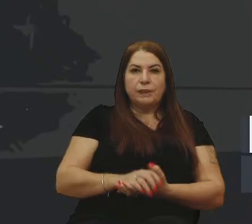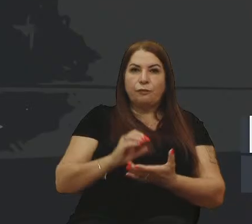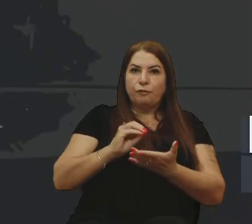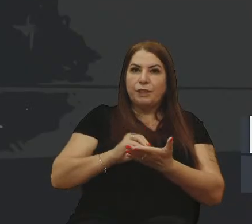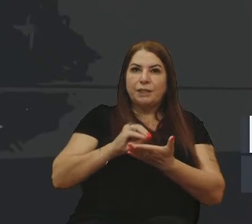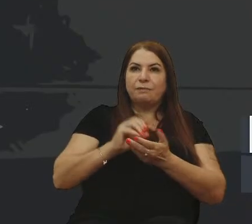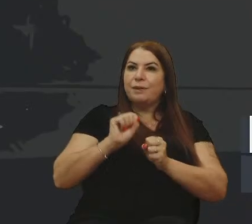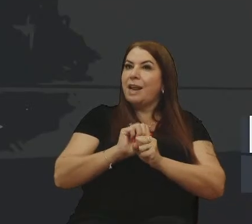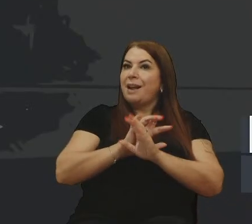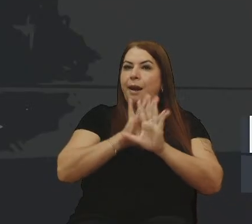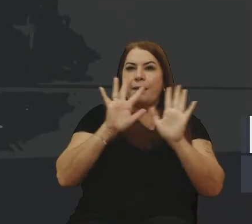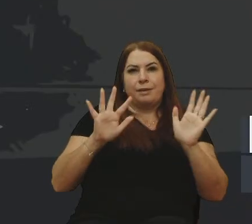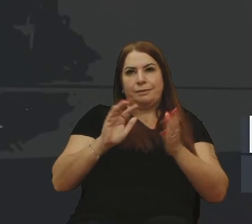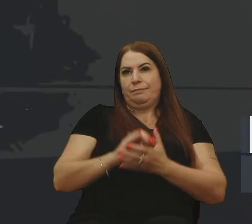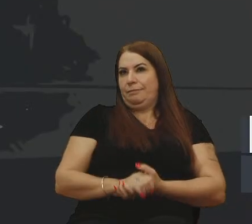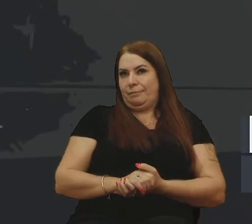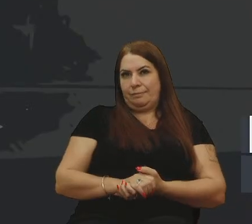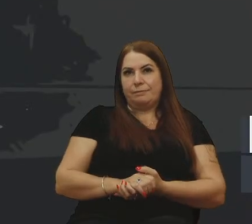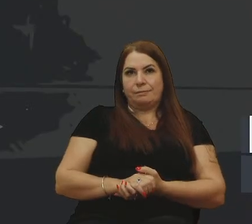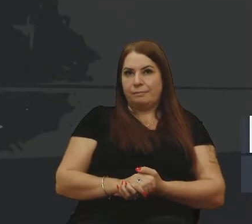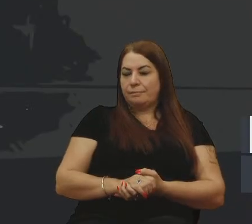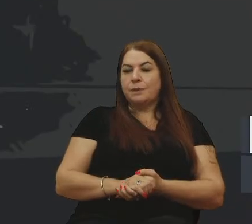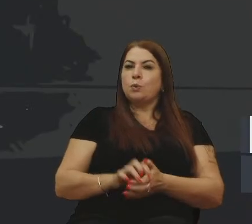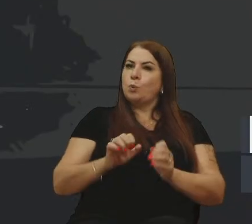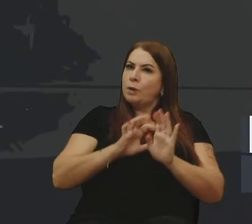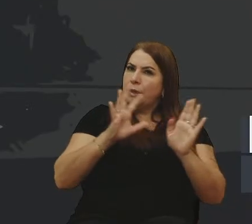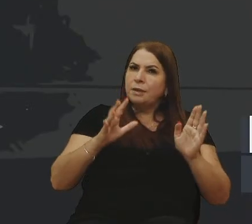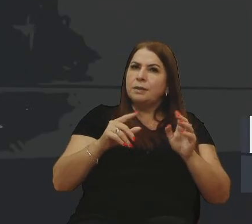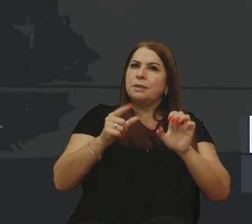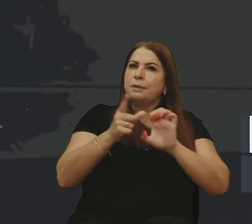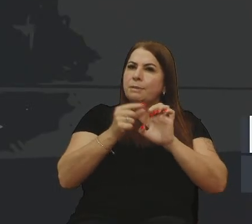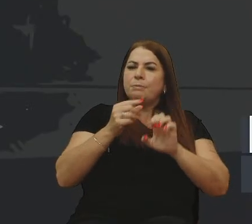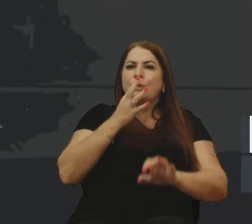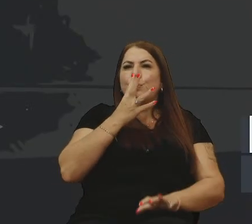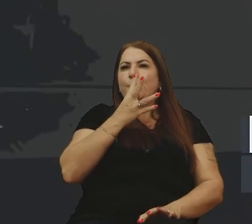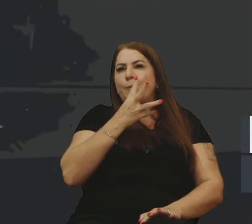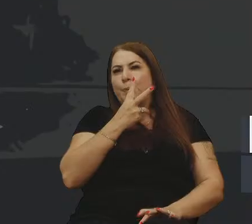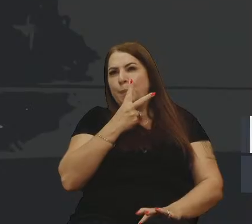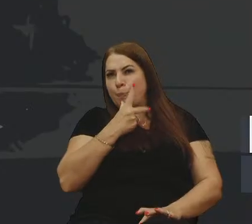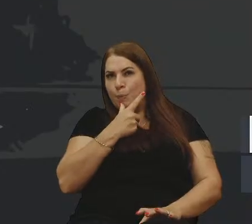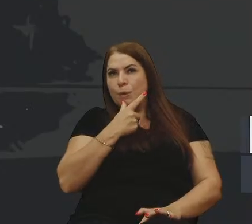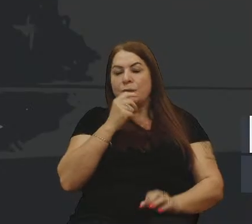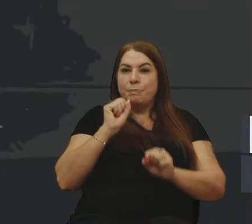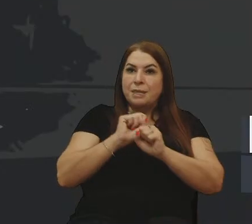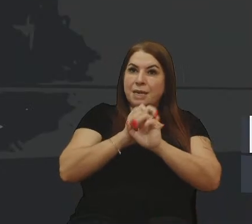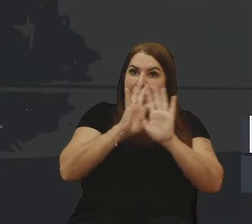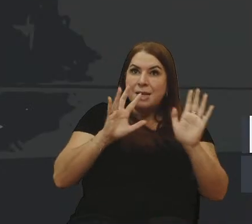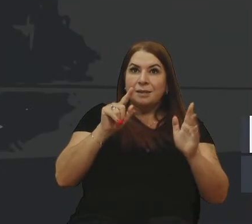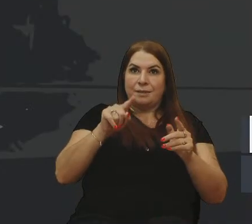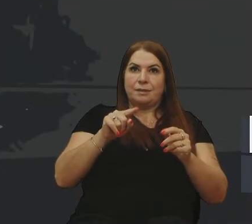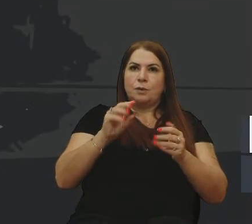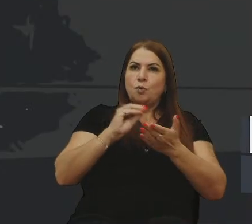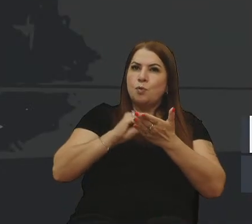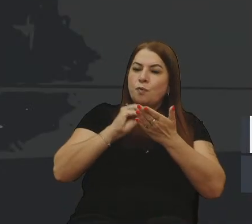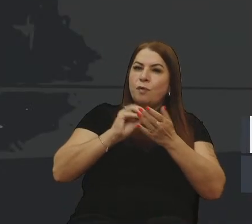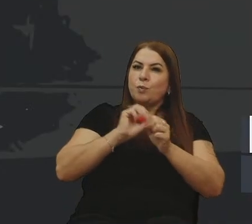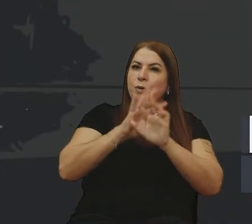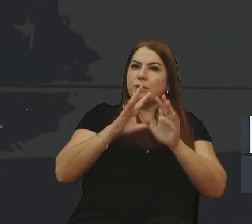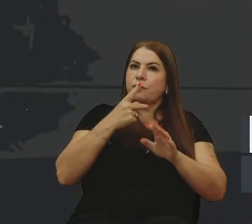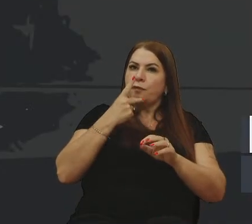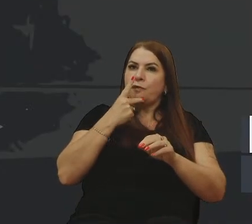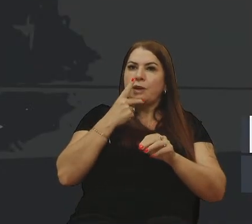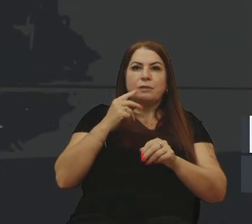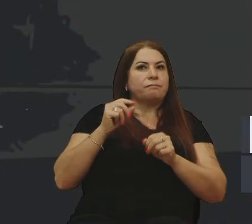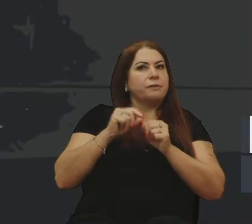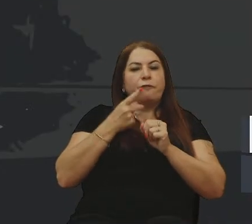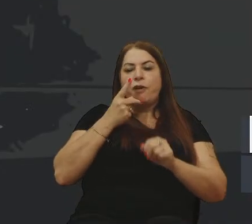era clareza, gente. Isso é uma coisa que a gente, empreendedor, demora para ter clareza. E quando falta clareza, eu costumo dizer que falta